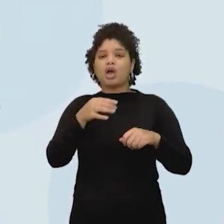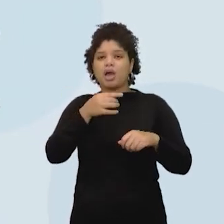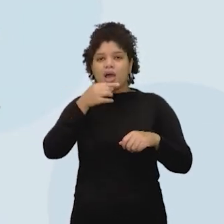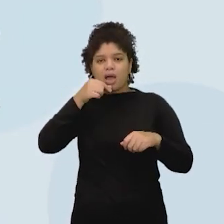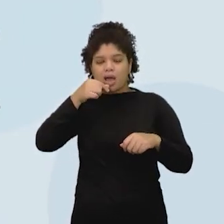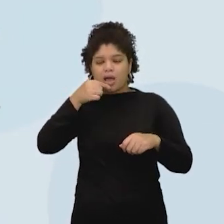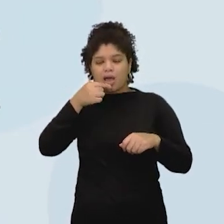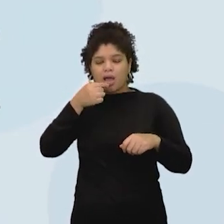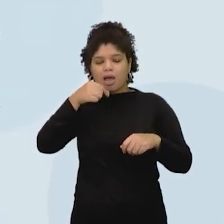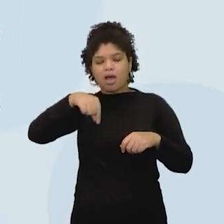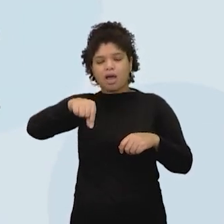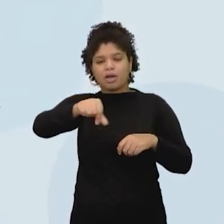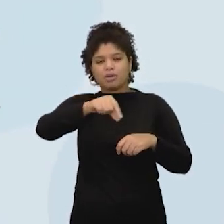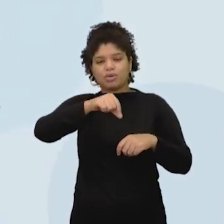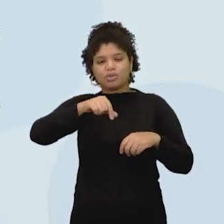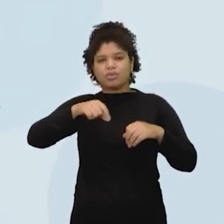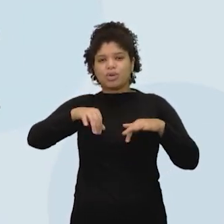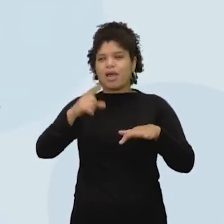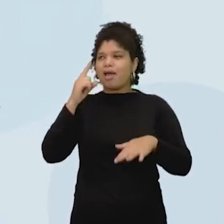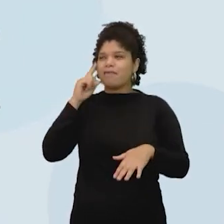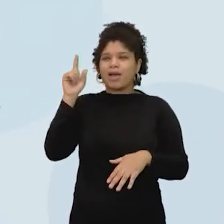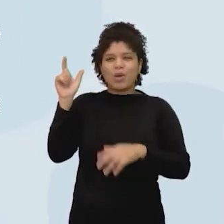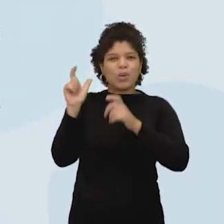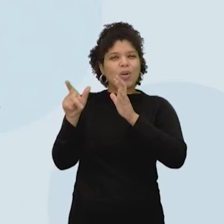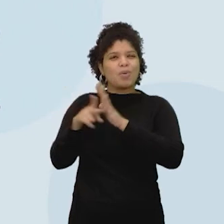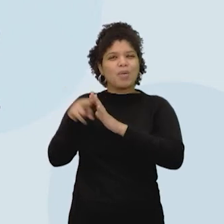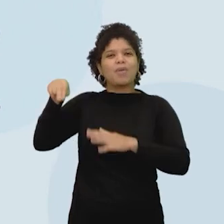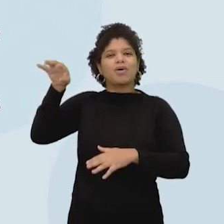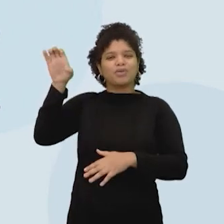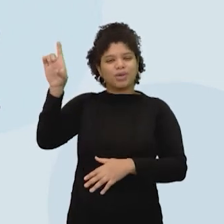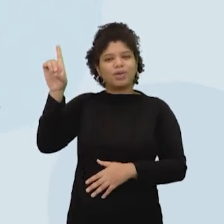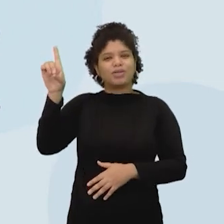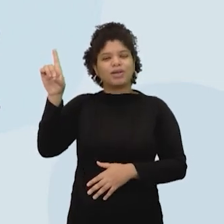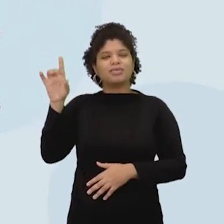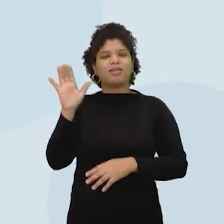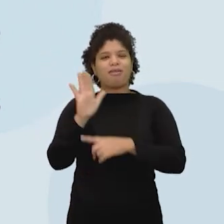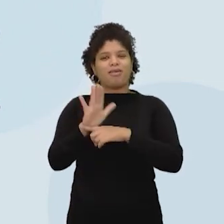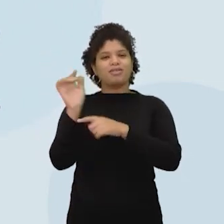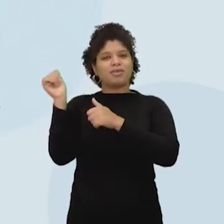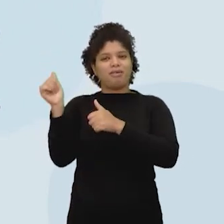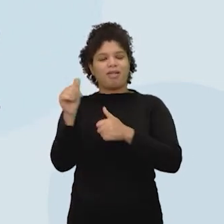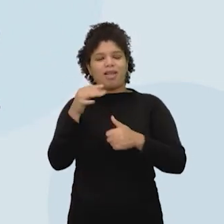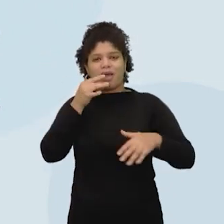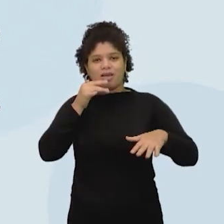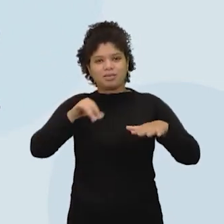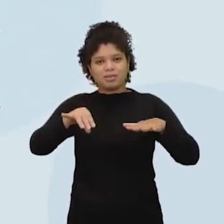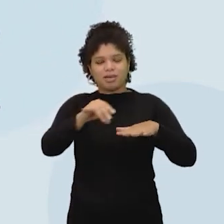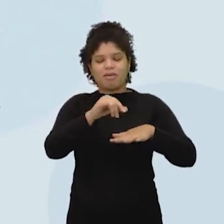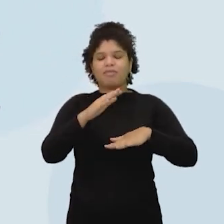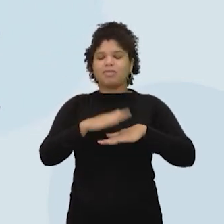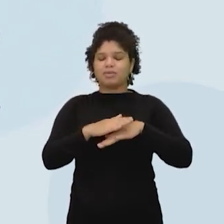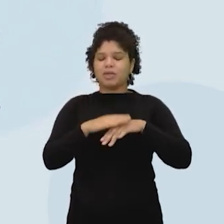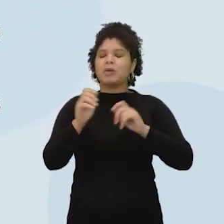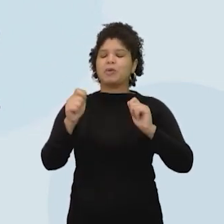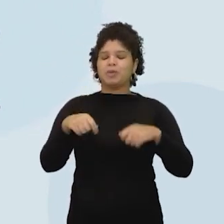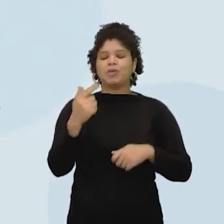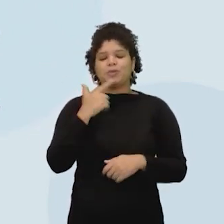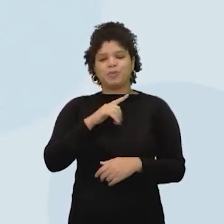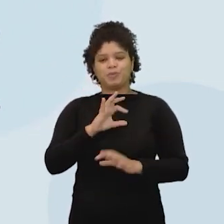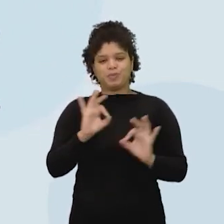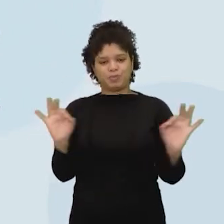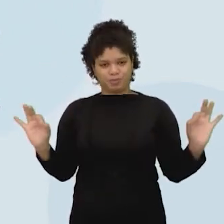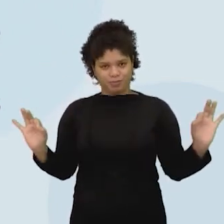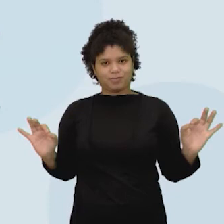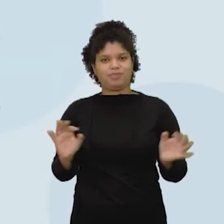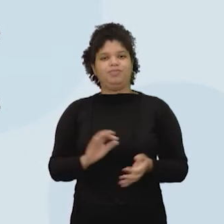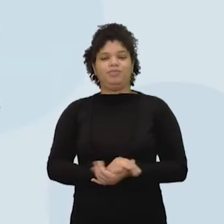geográficas da região Nordeste favorecem a produção do sal. É correto, é a produção do sal.